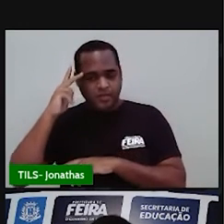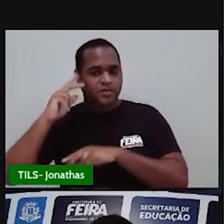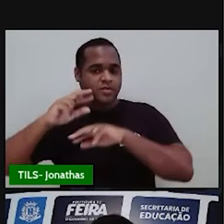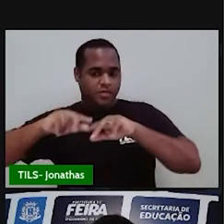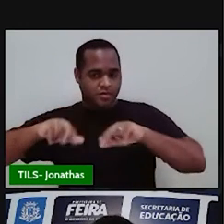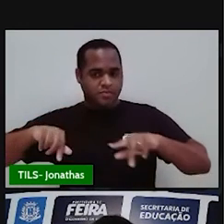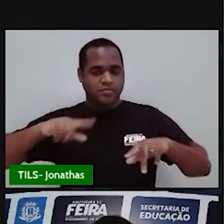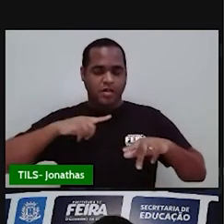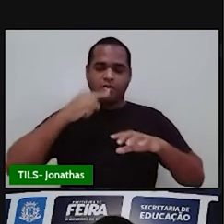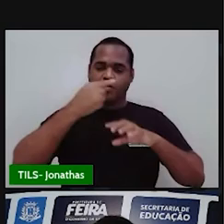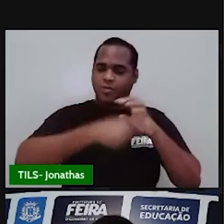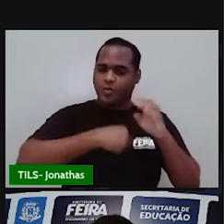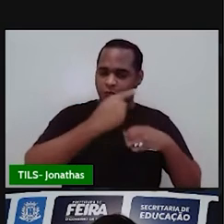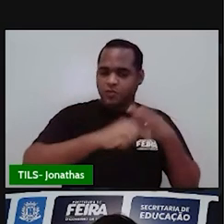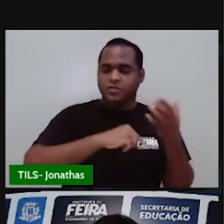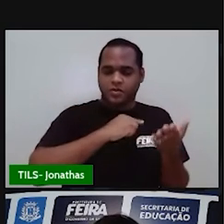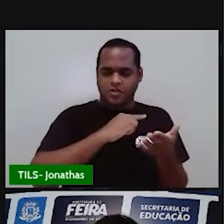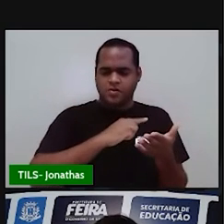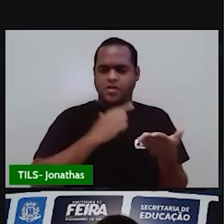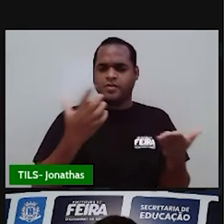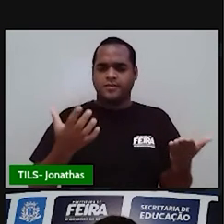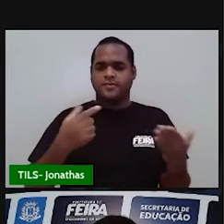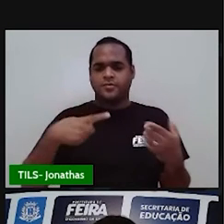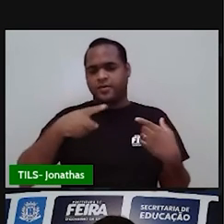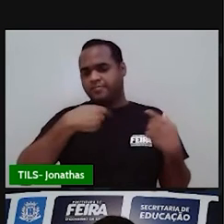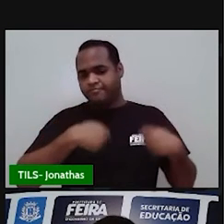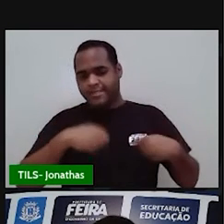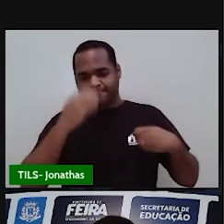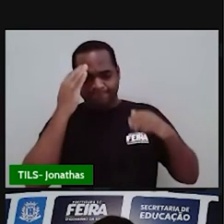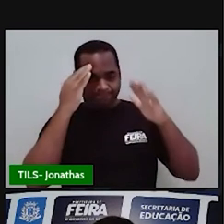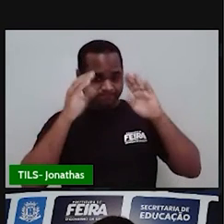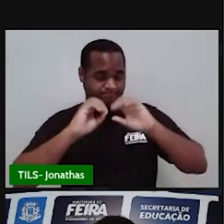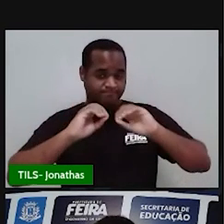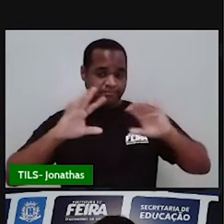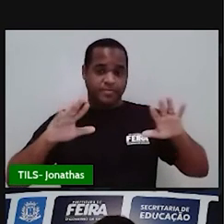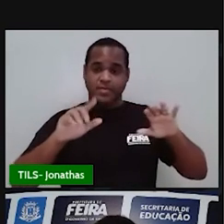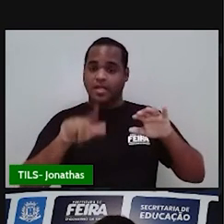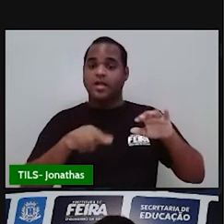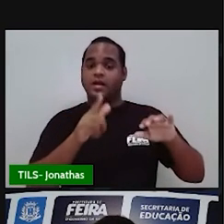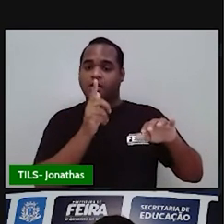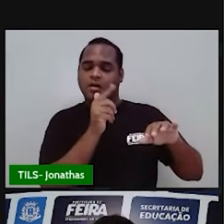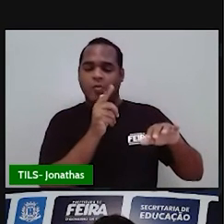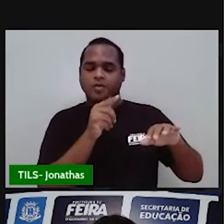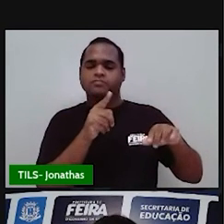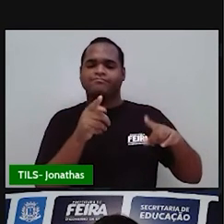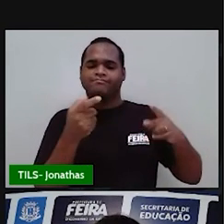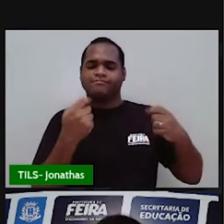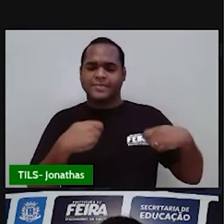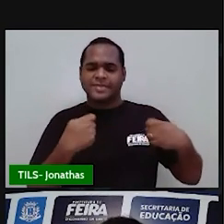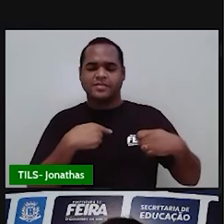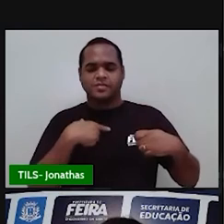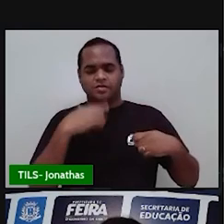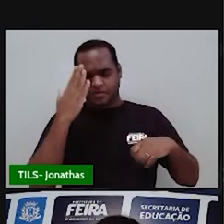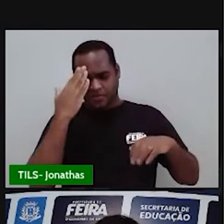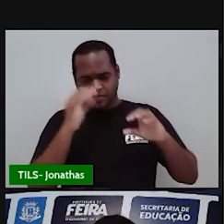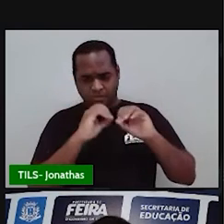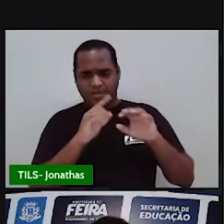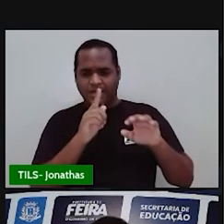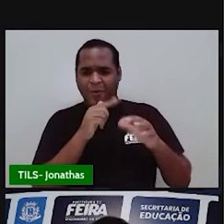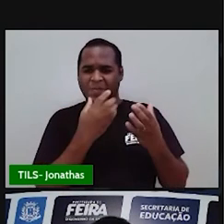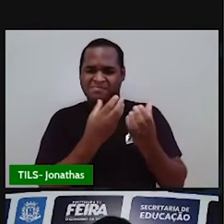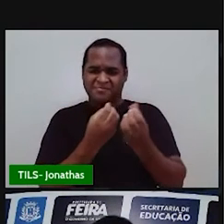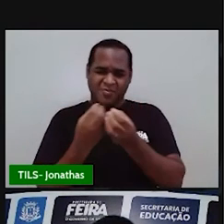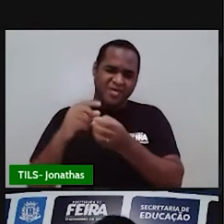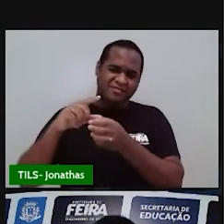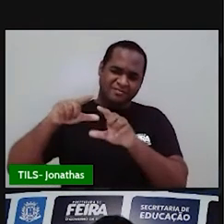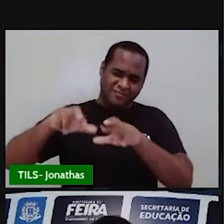no mundo. A gente precisa entender que a água, por mais que a gente tenha de montão nesse planeta